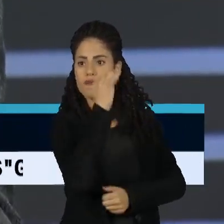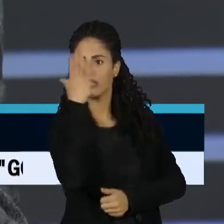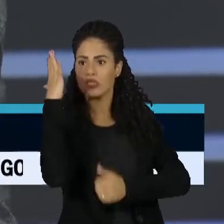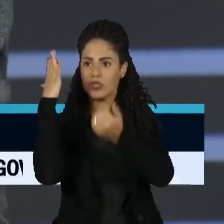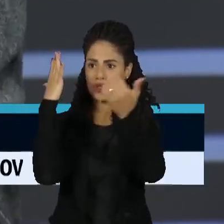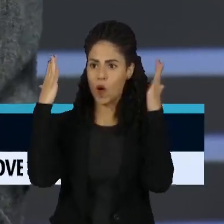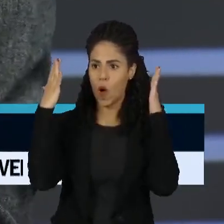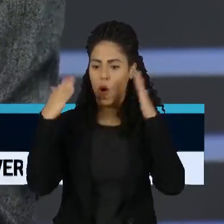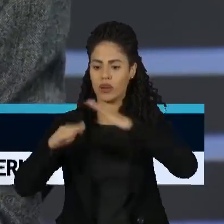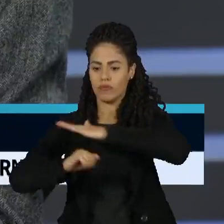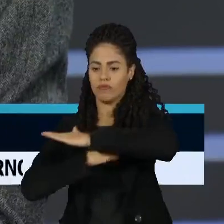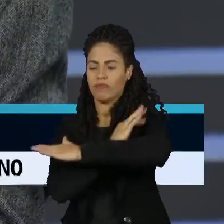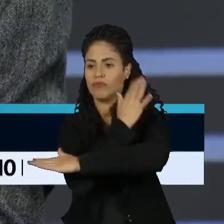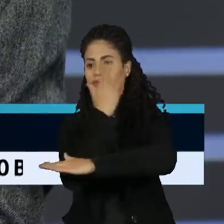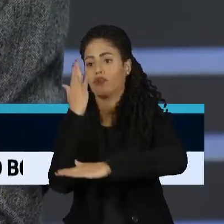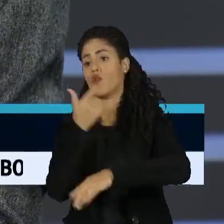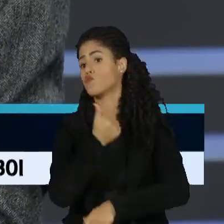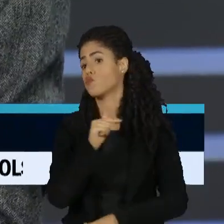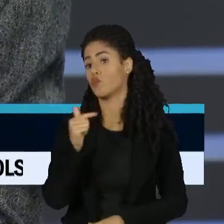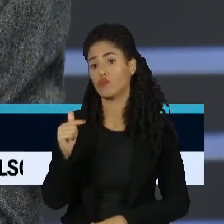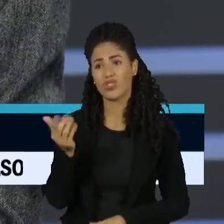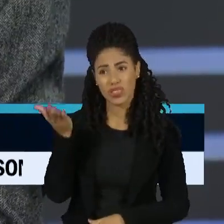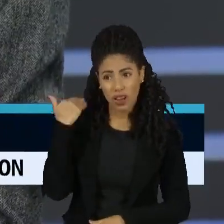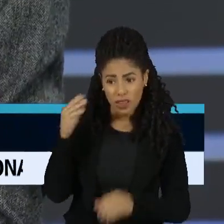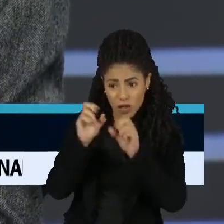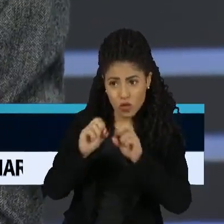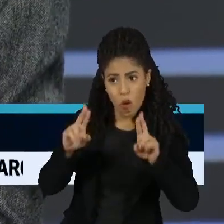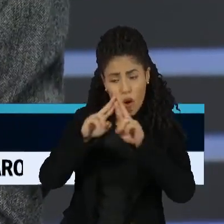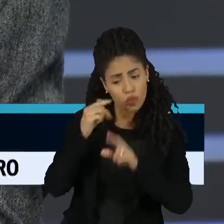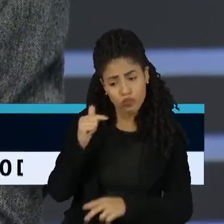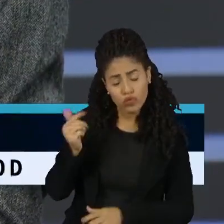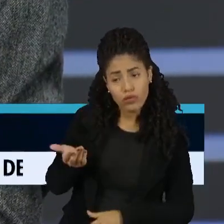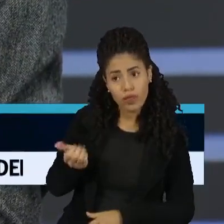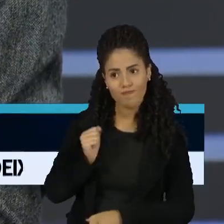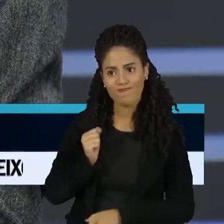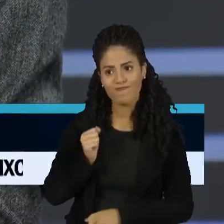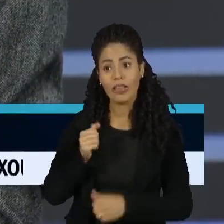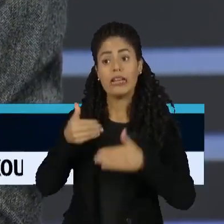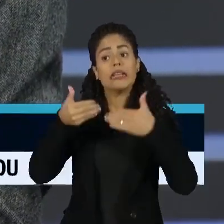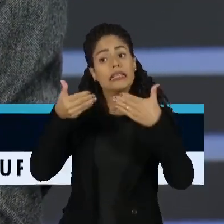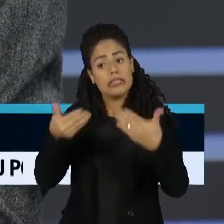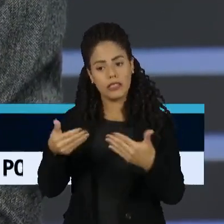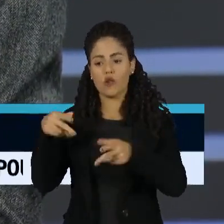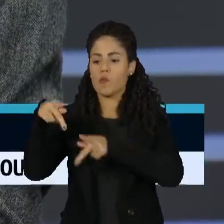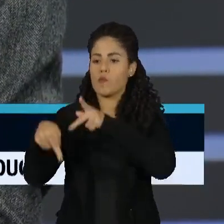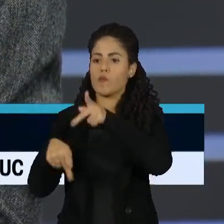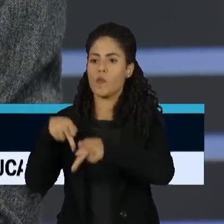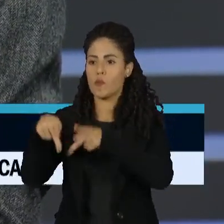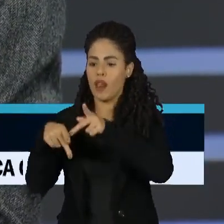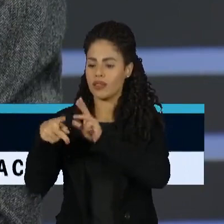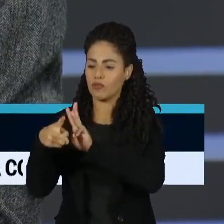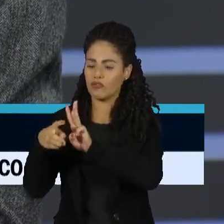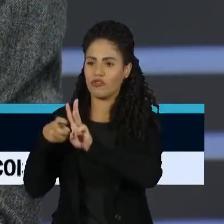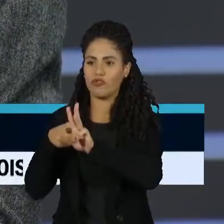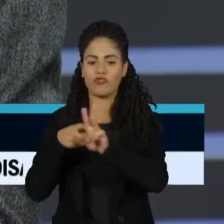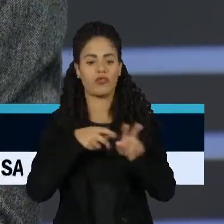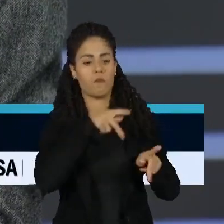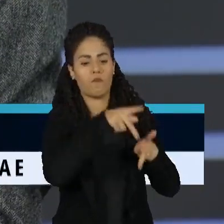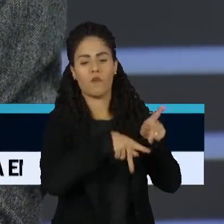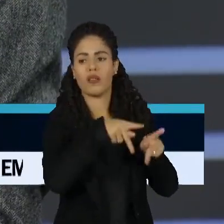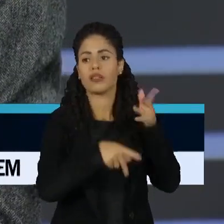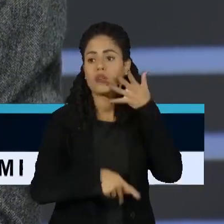tal então a é a relação entre população branca e população indígena nesse caso